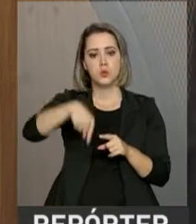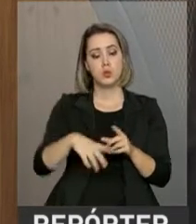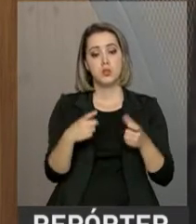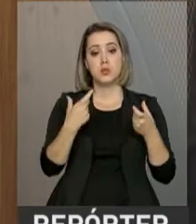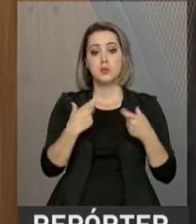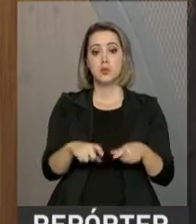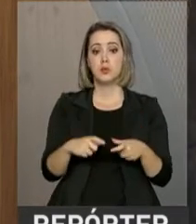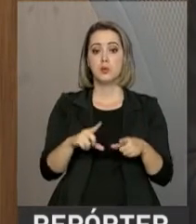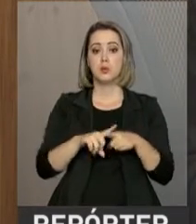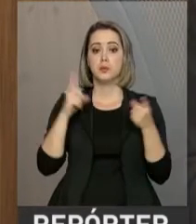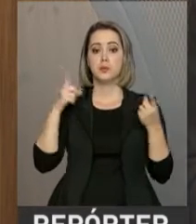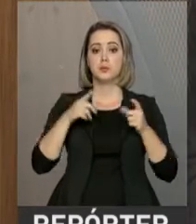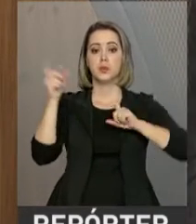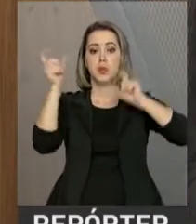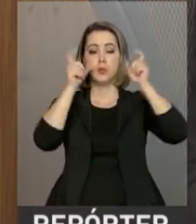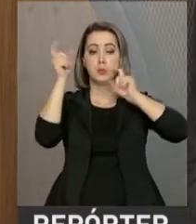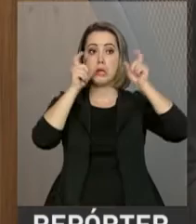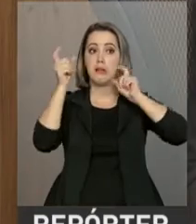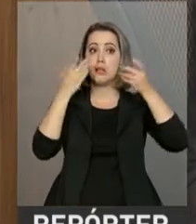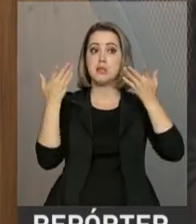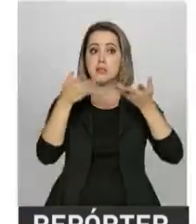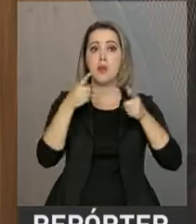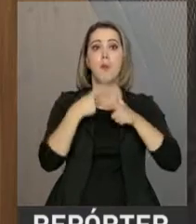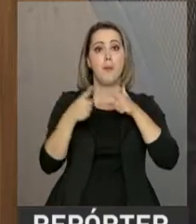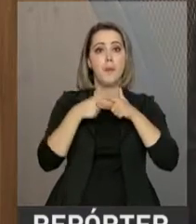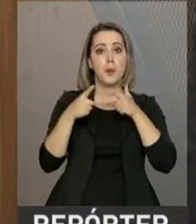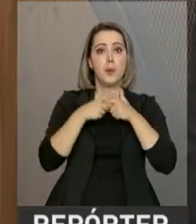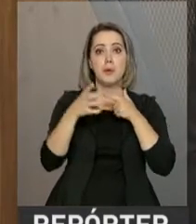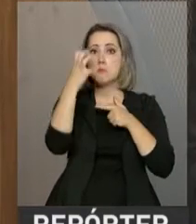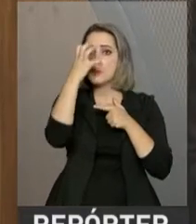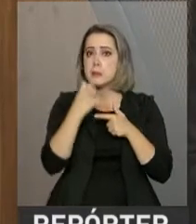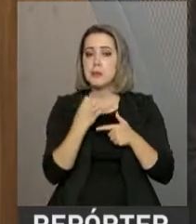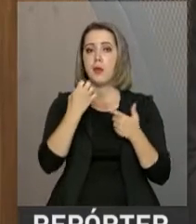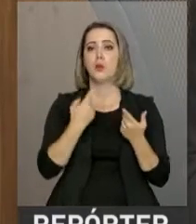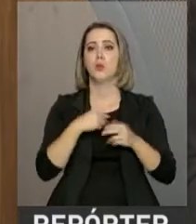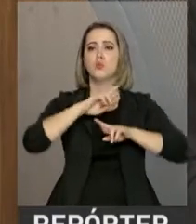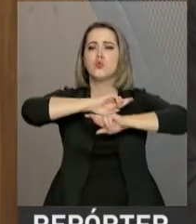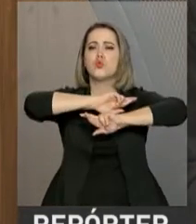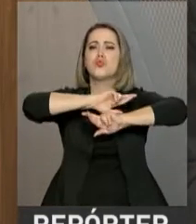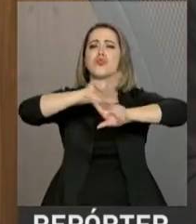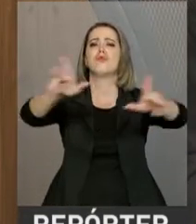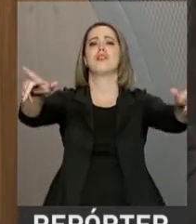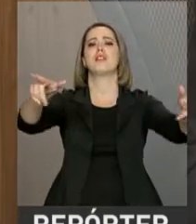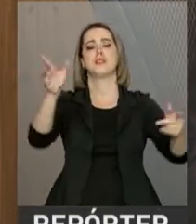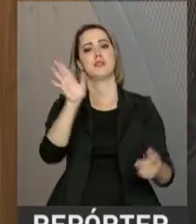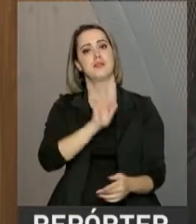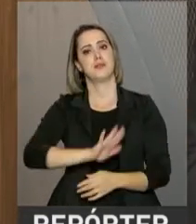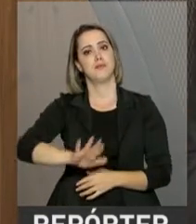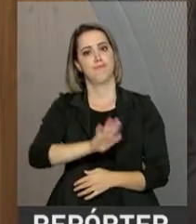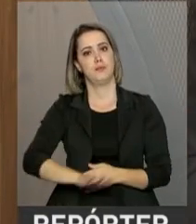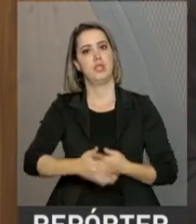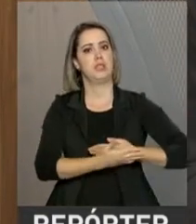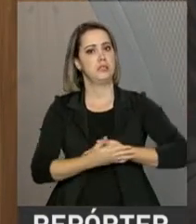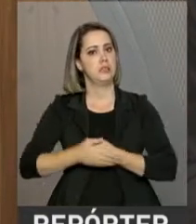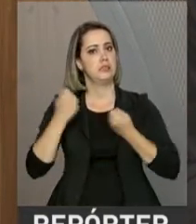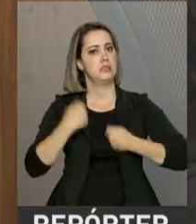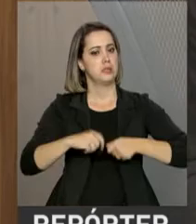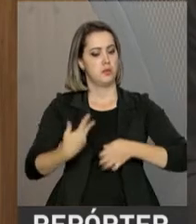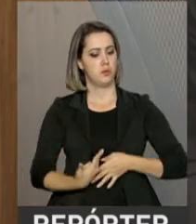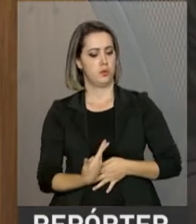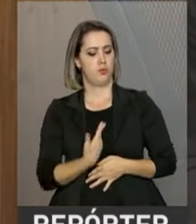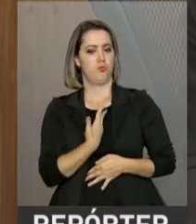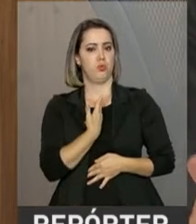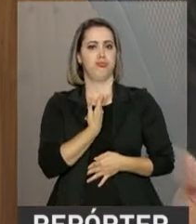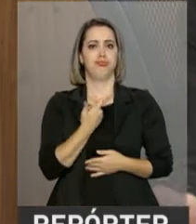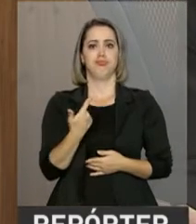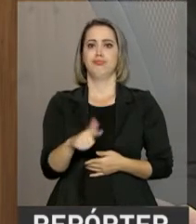instituição, mas para chamar a atenção para um problema seríssimo. São milhares e milhares de crianças que necessitam cirurgia cardíaca por